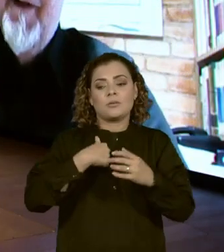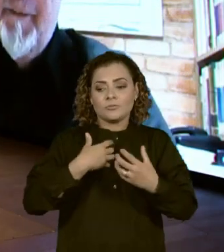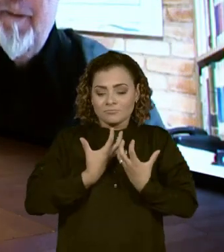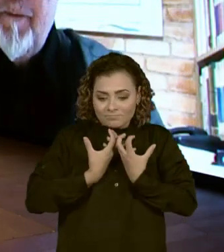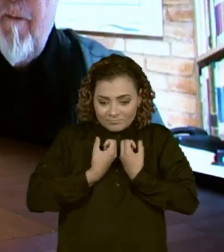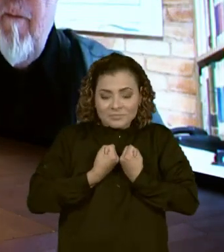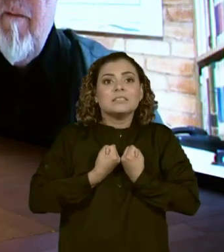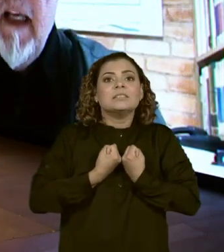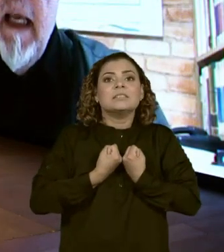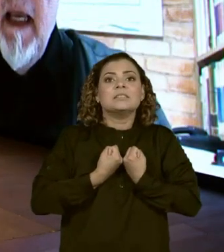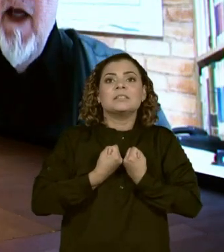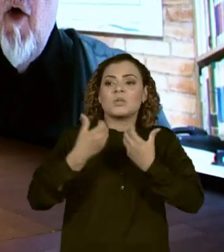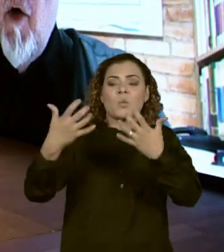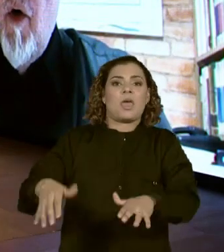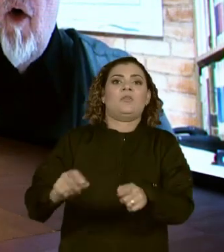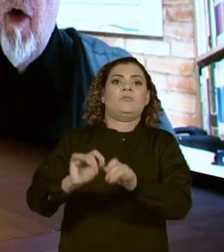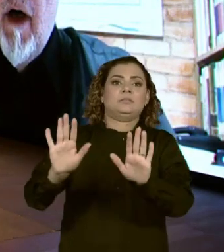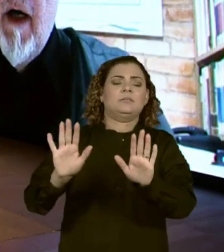encontrei